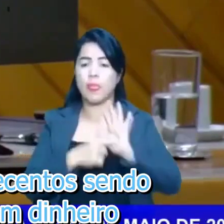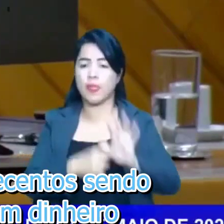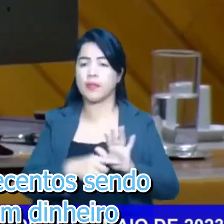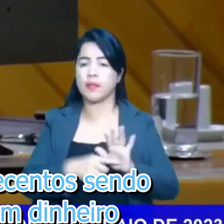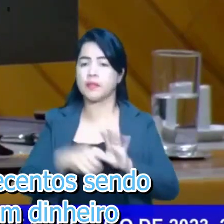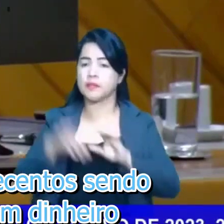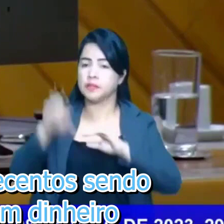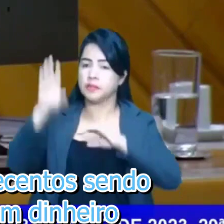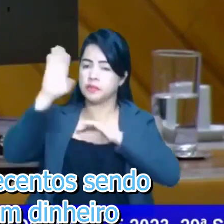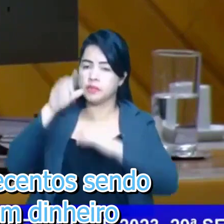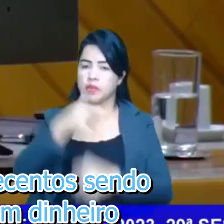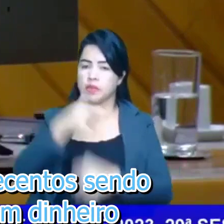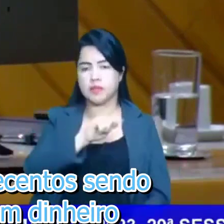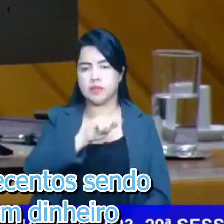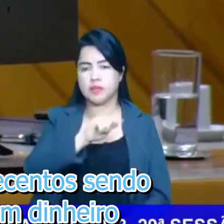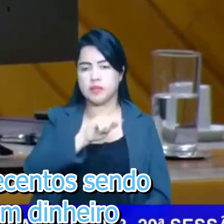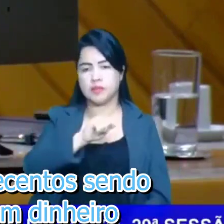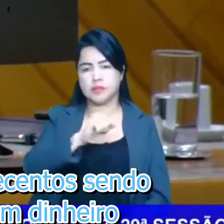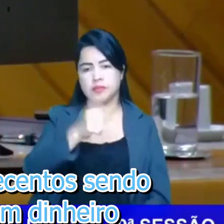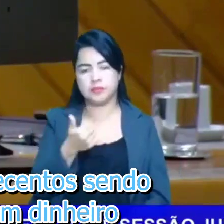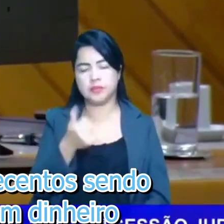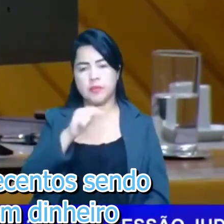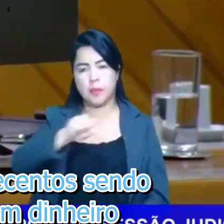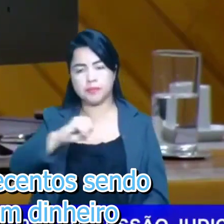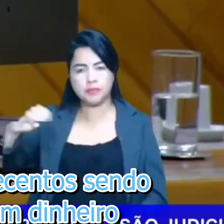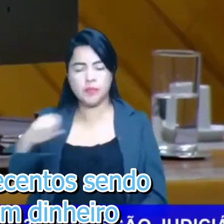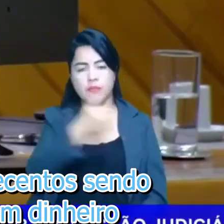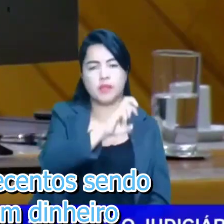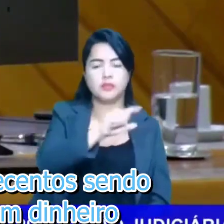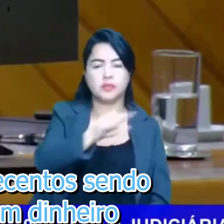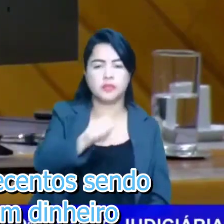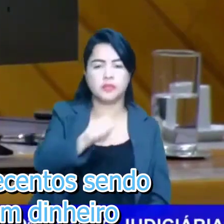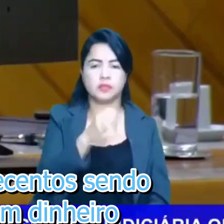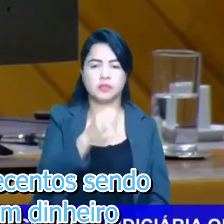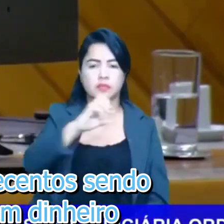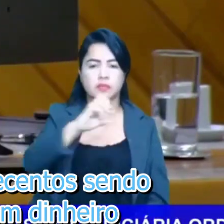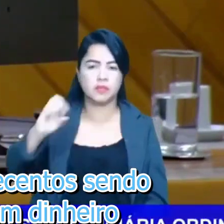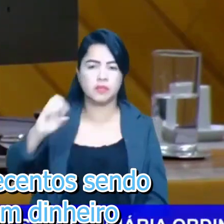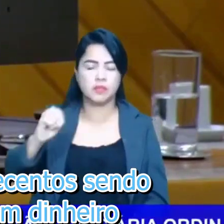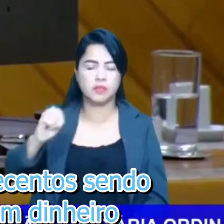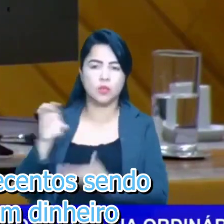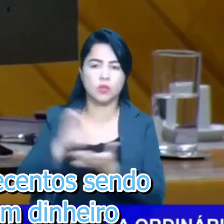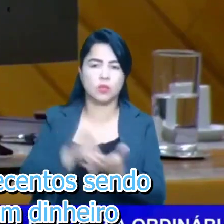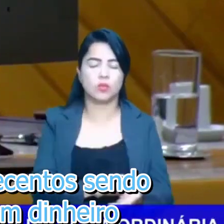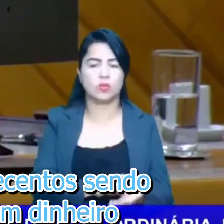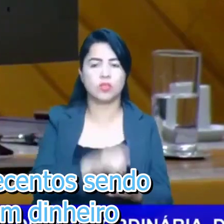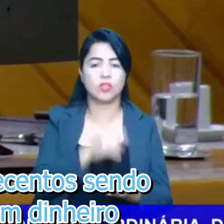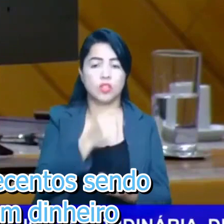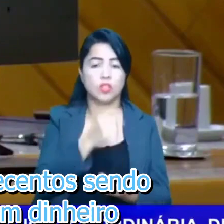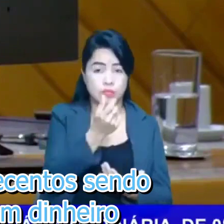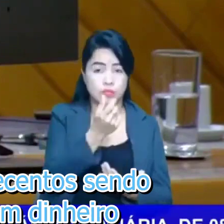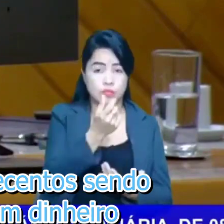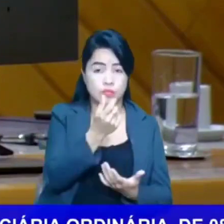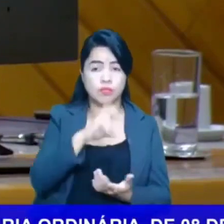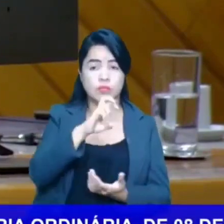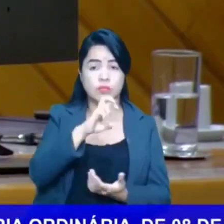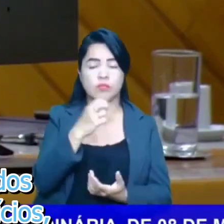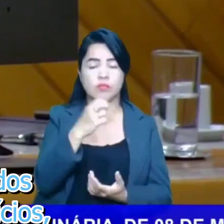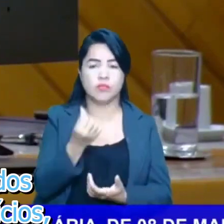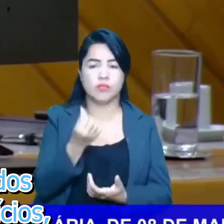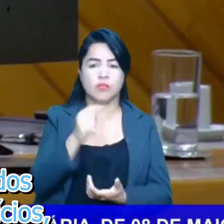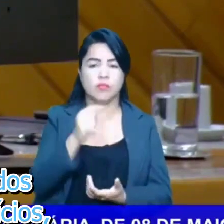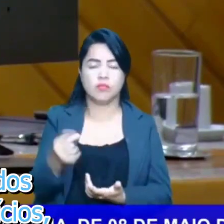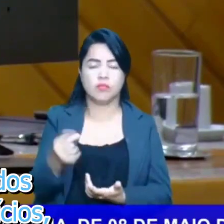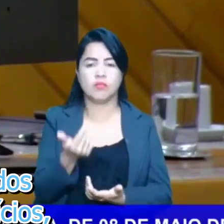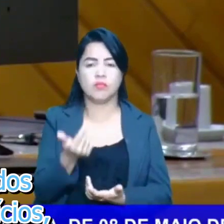recebeu R$ 71.900, sendo R$ 15.900 gastos em recursos estimáveis em dinheiro e R$